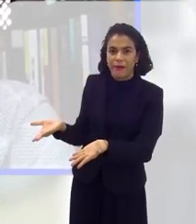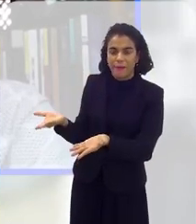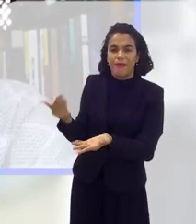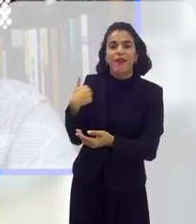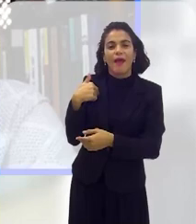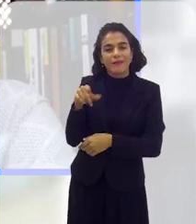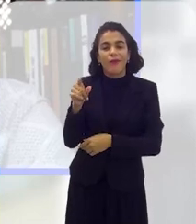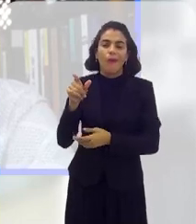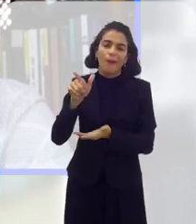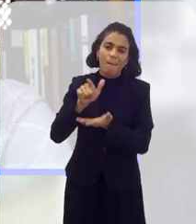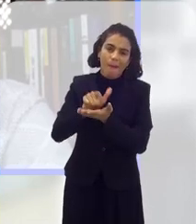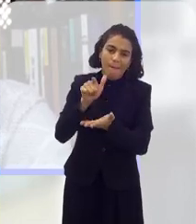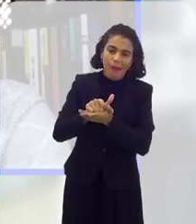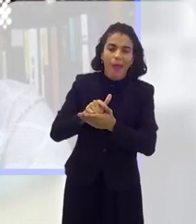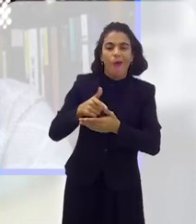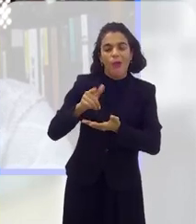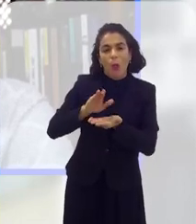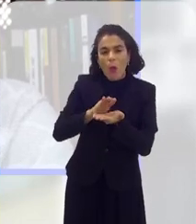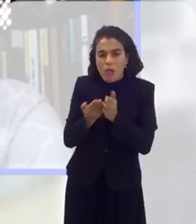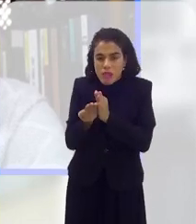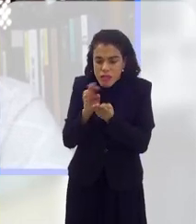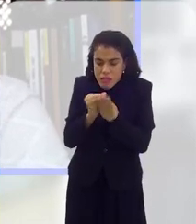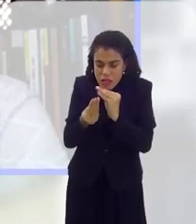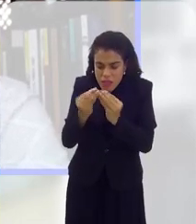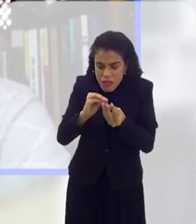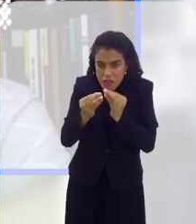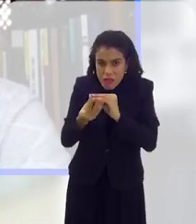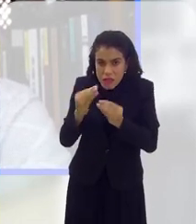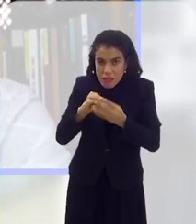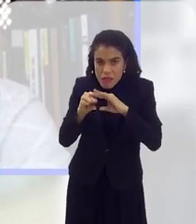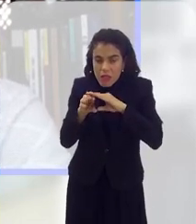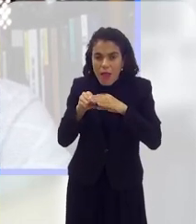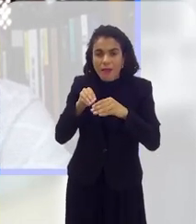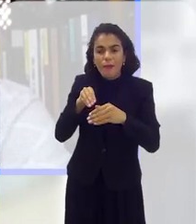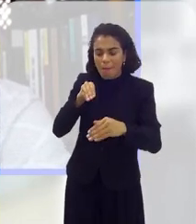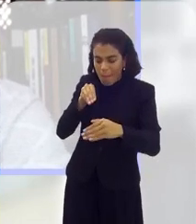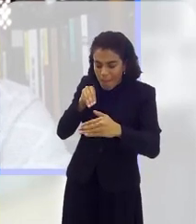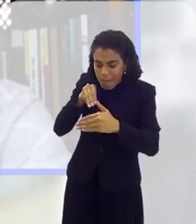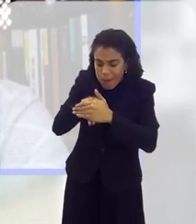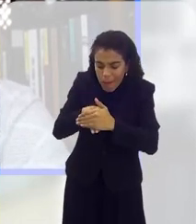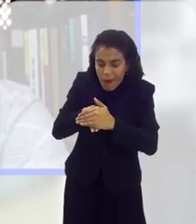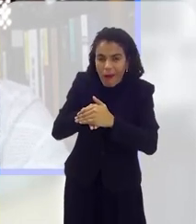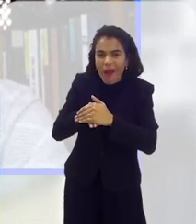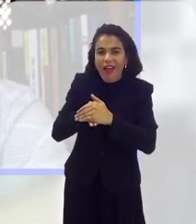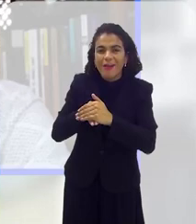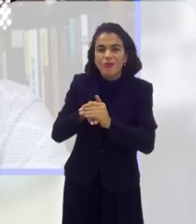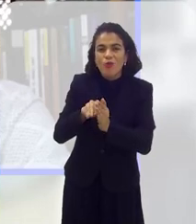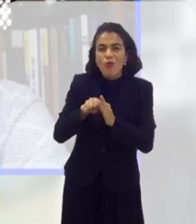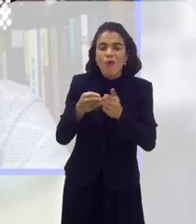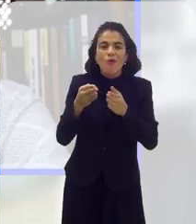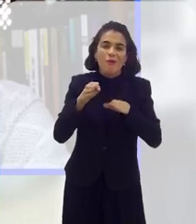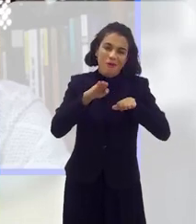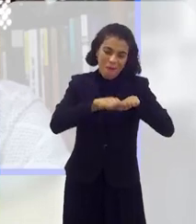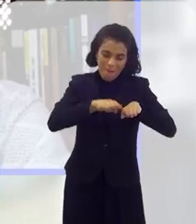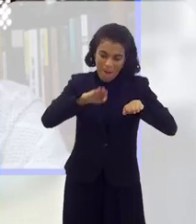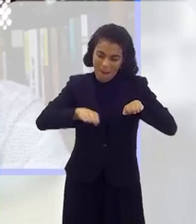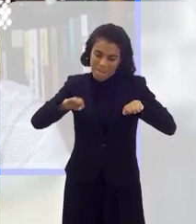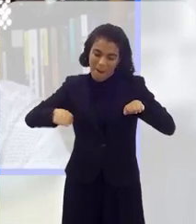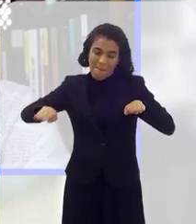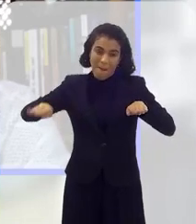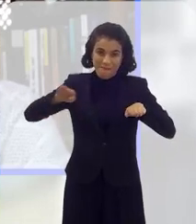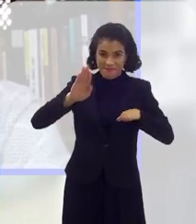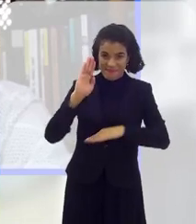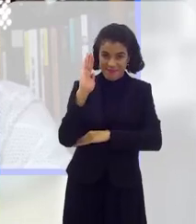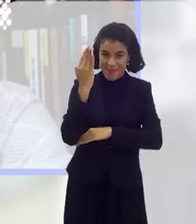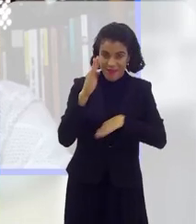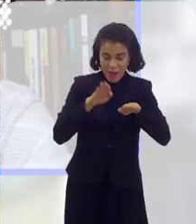encontrarem. Então eu peguei aquelas folhas de papel, dobrei bem dobradinhas e encaixei numa fresta que tinha